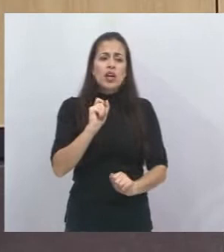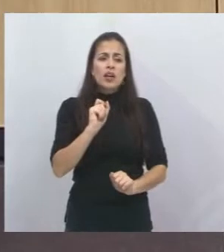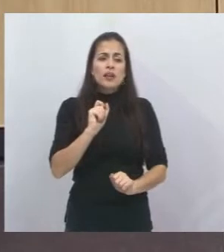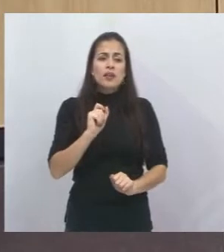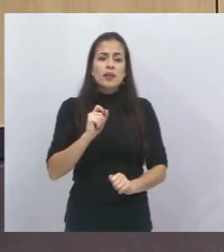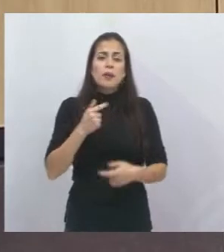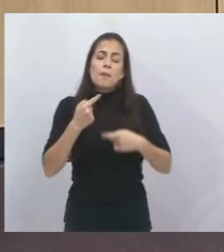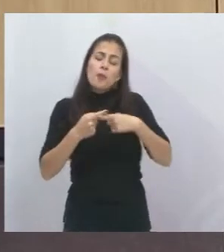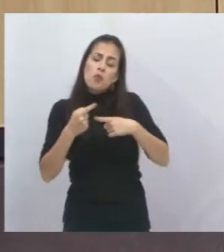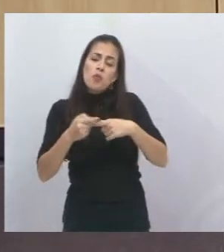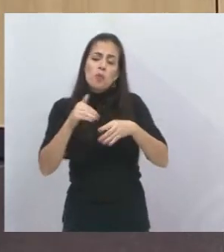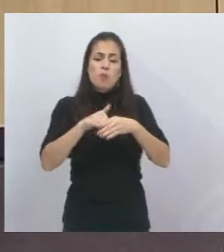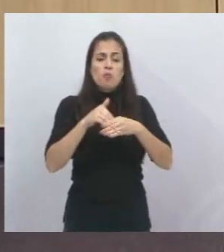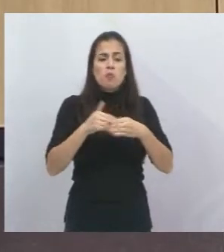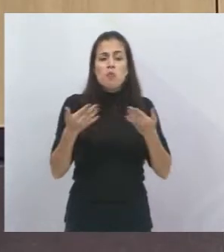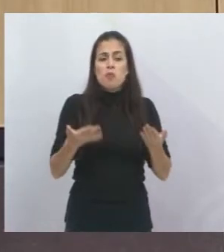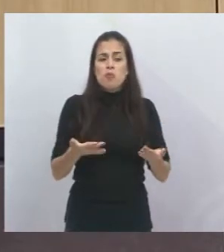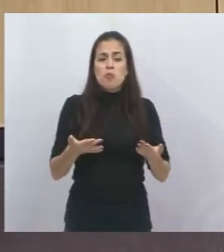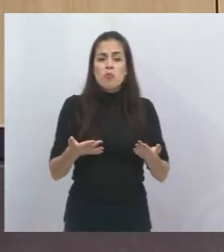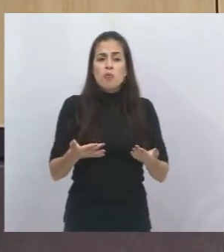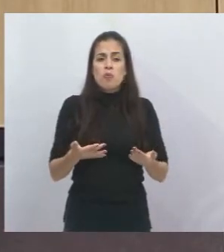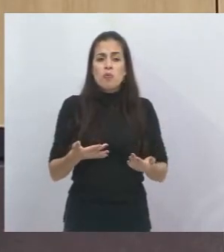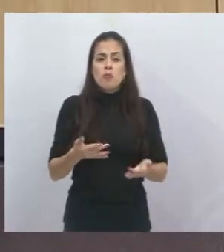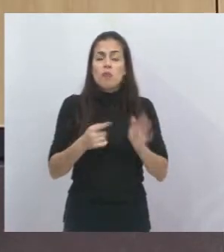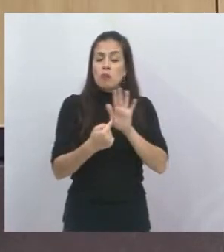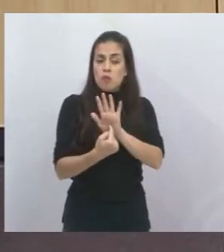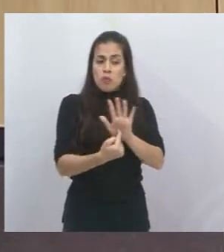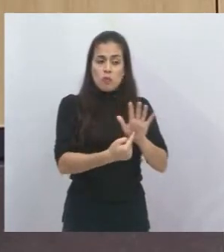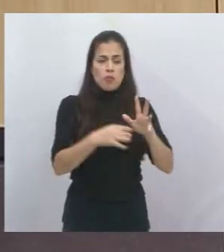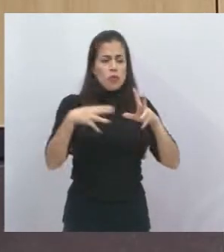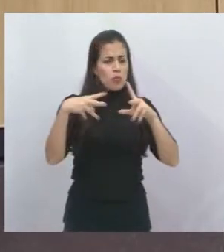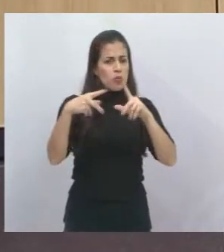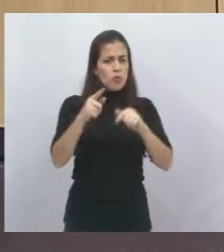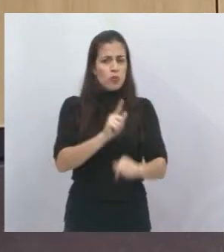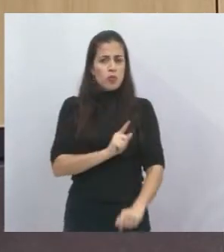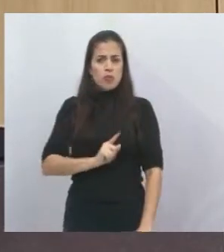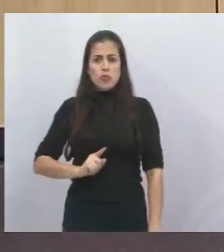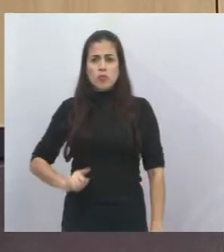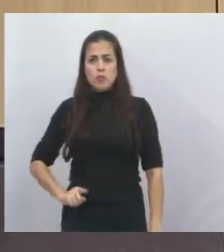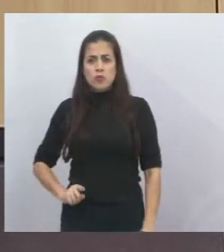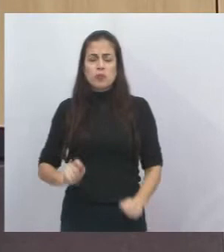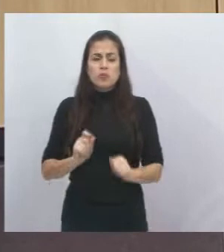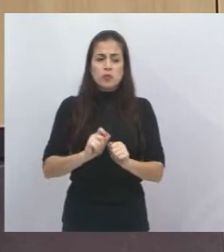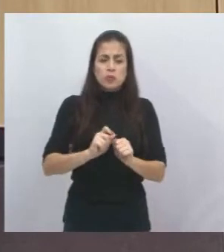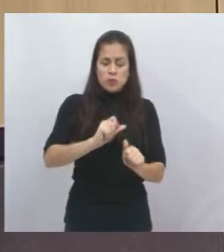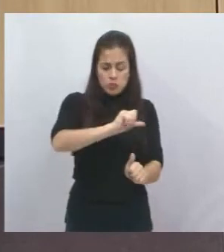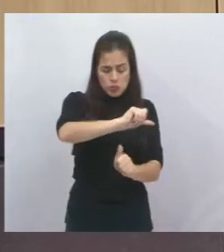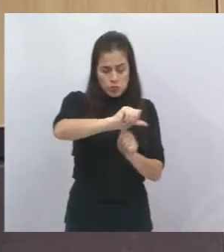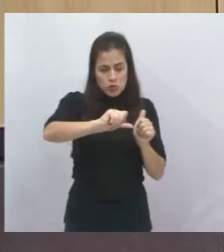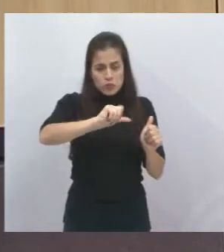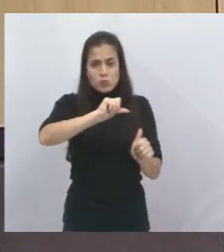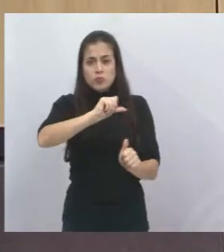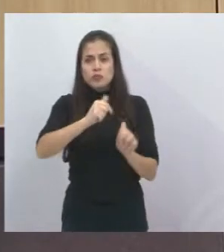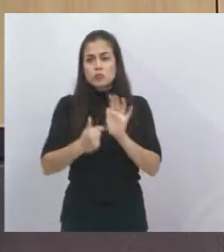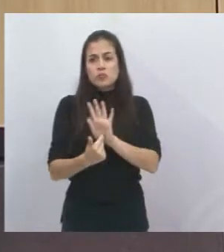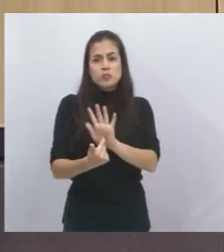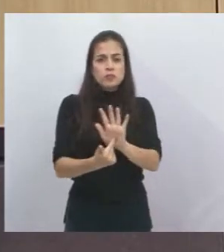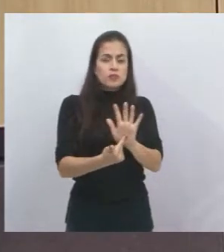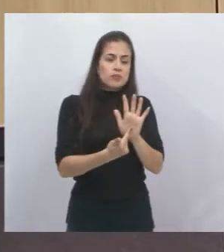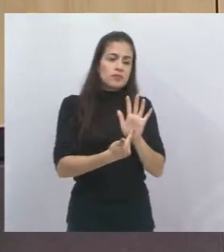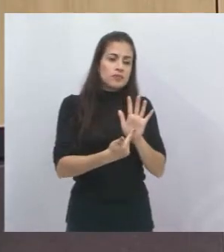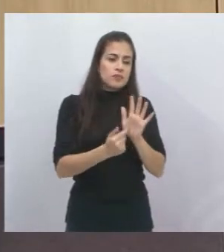você votou assim e tal? Vou mostrar todos os governos que fizeram as reformas, vou começar a